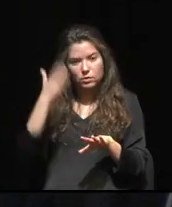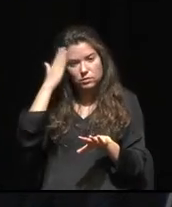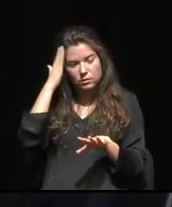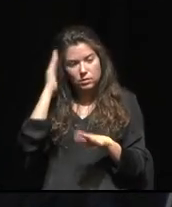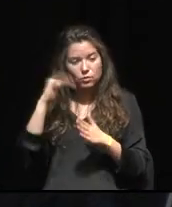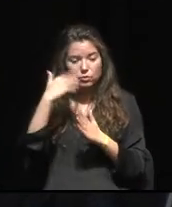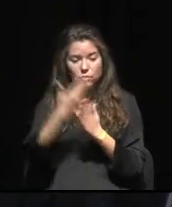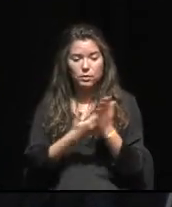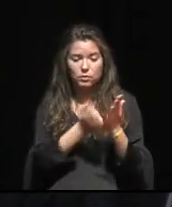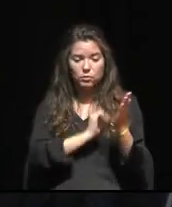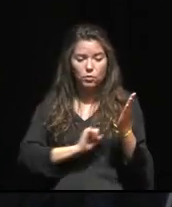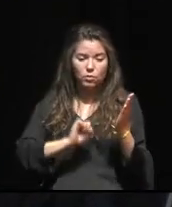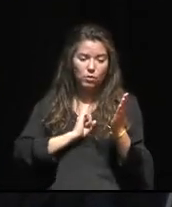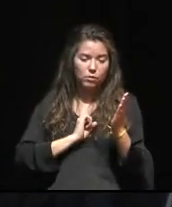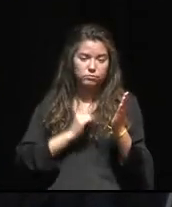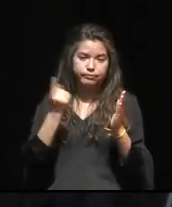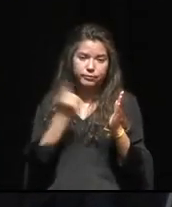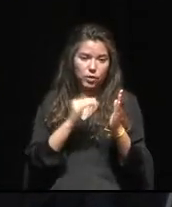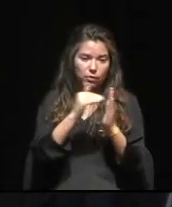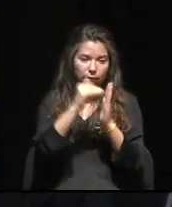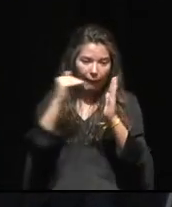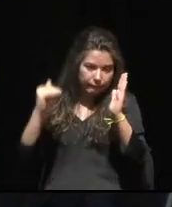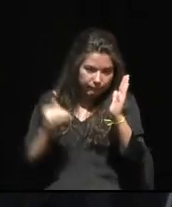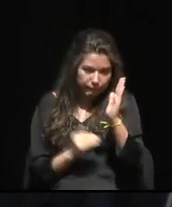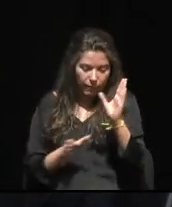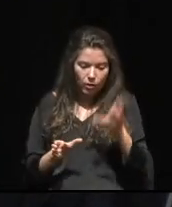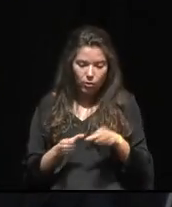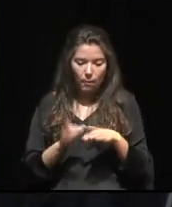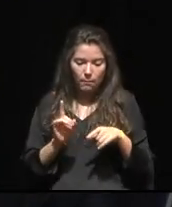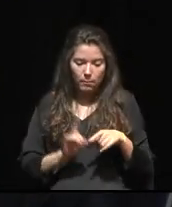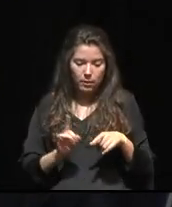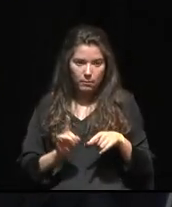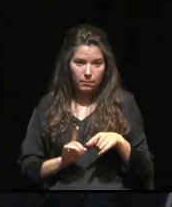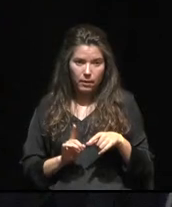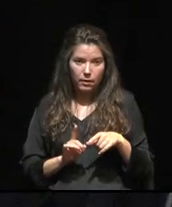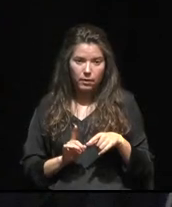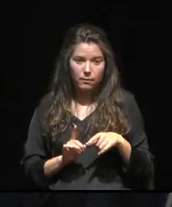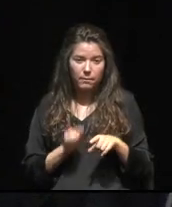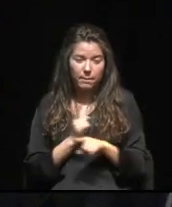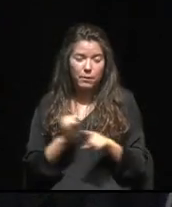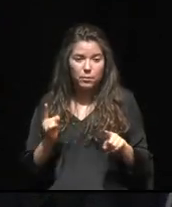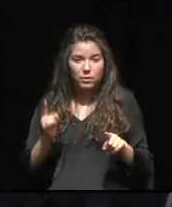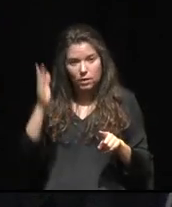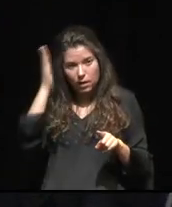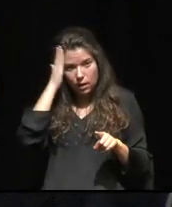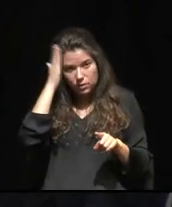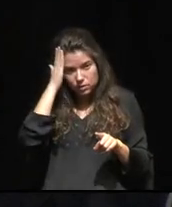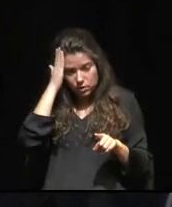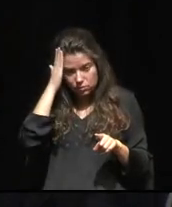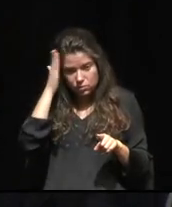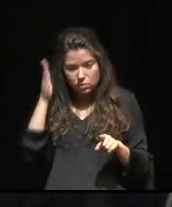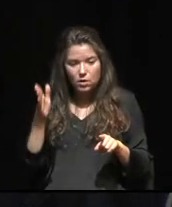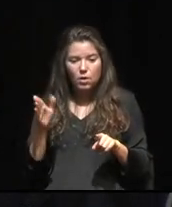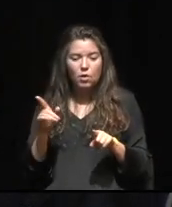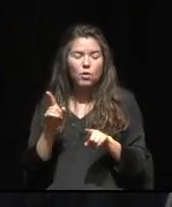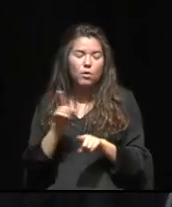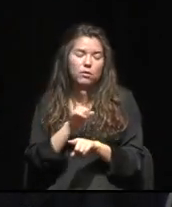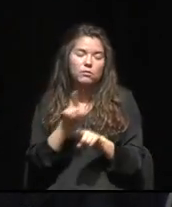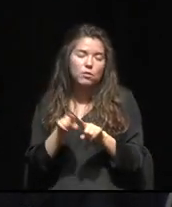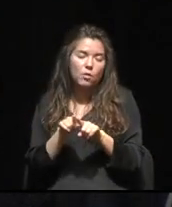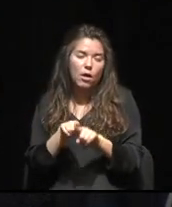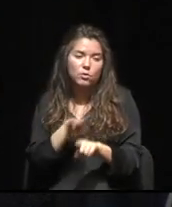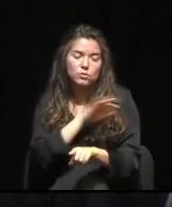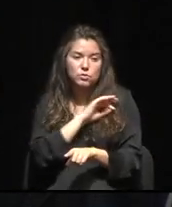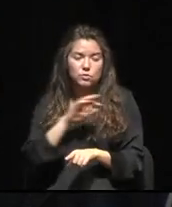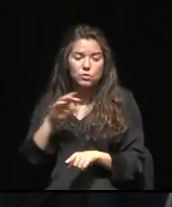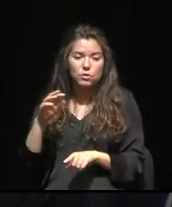documento não deve eh eh baixar à primeira comissão porque entendemos tal e qual como o senhor vice-presidente